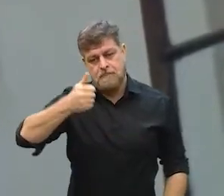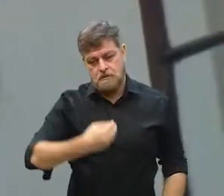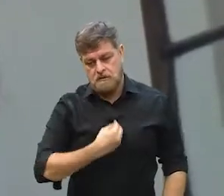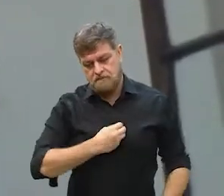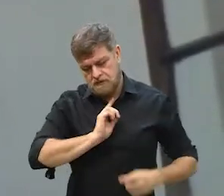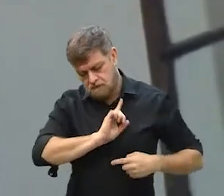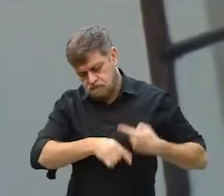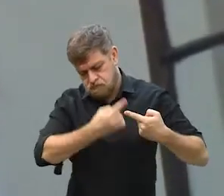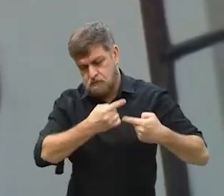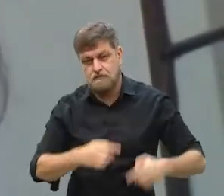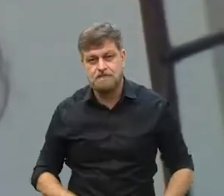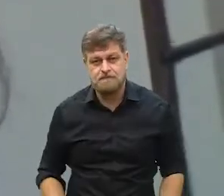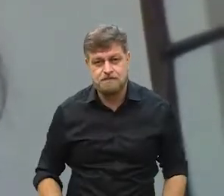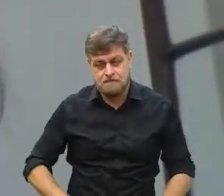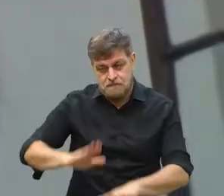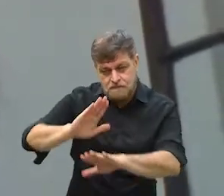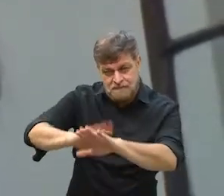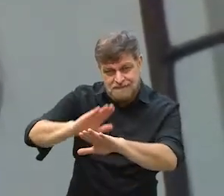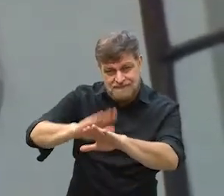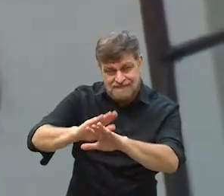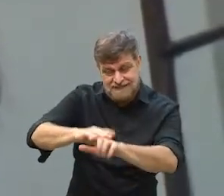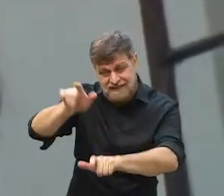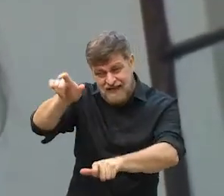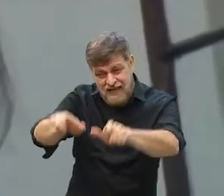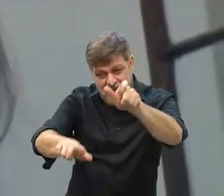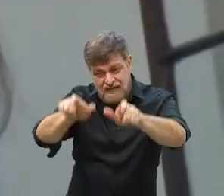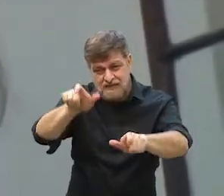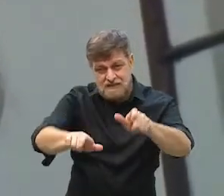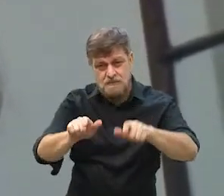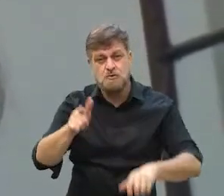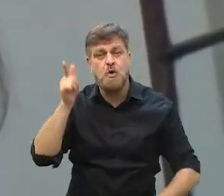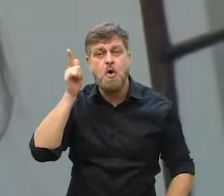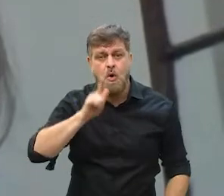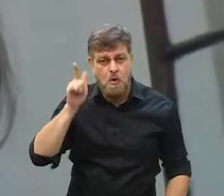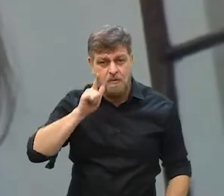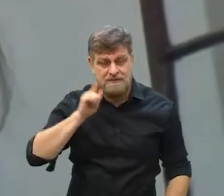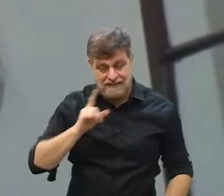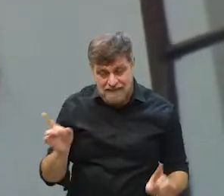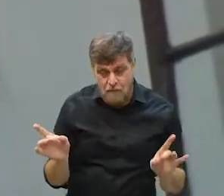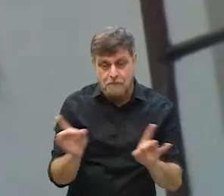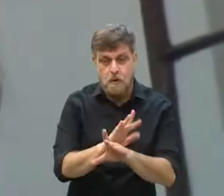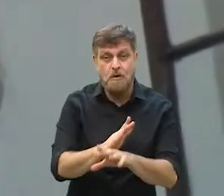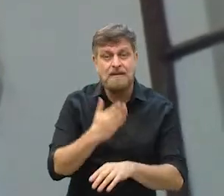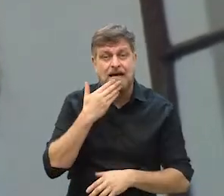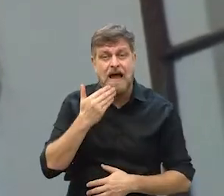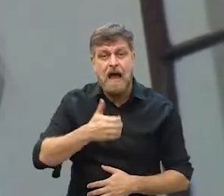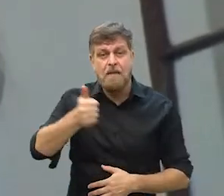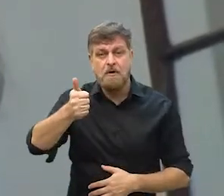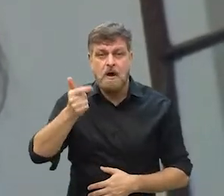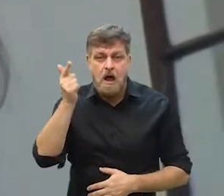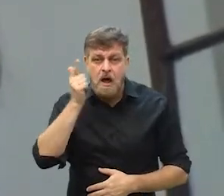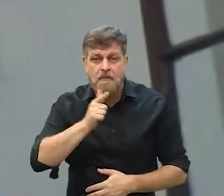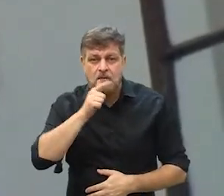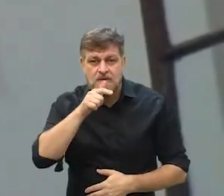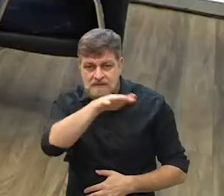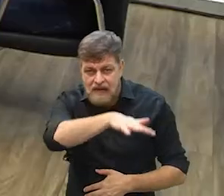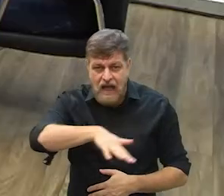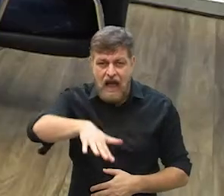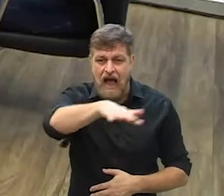vida. Ao fazer isso, essas pessoas estarão prontas e mais preparadas para acessar outros